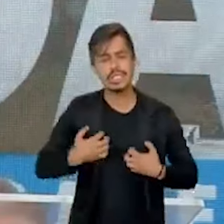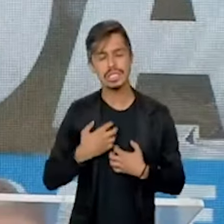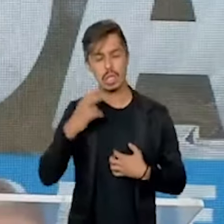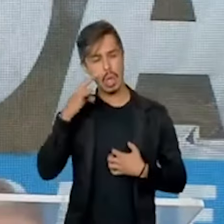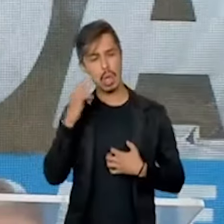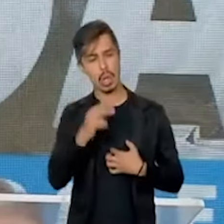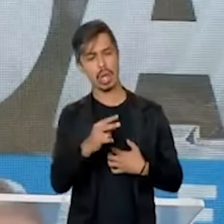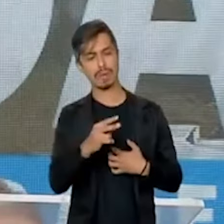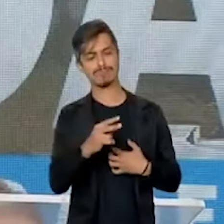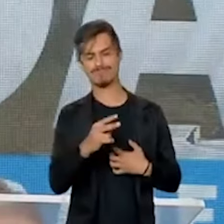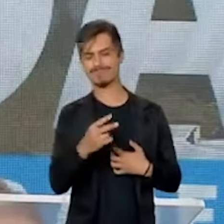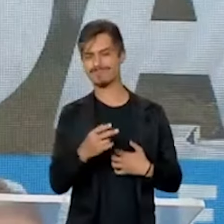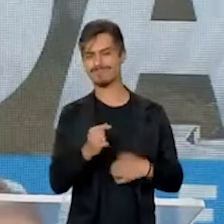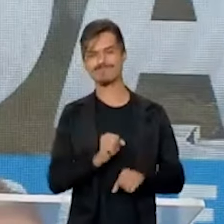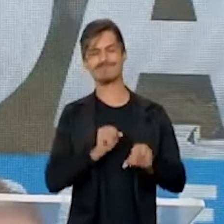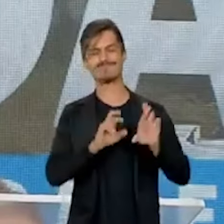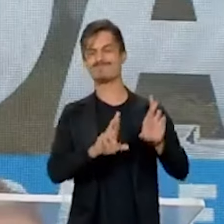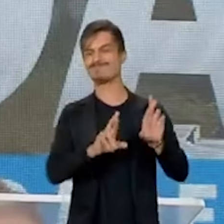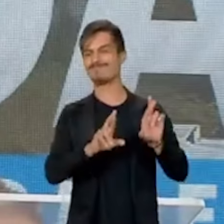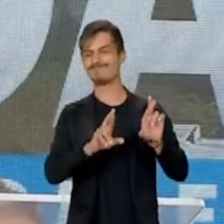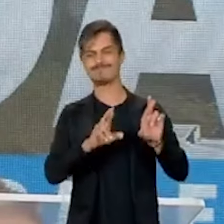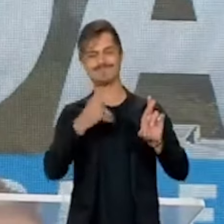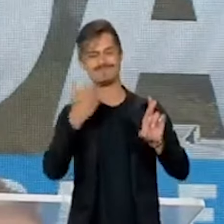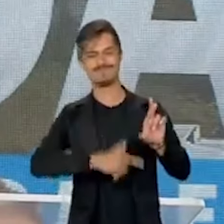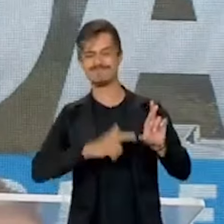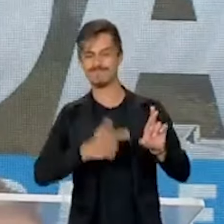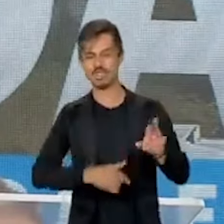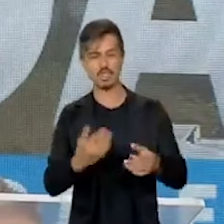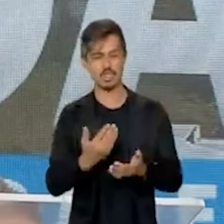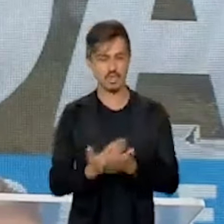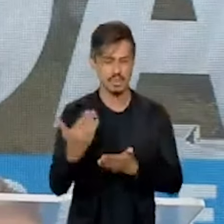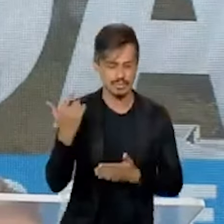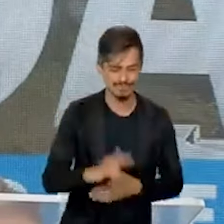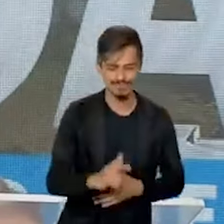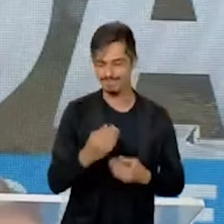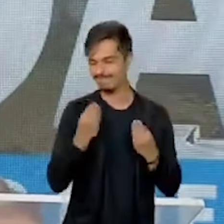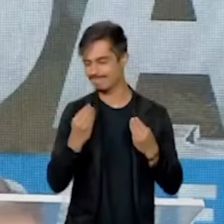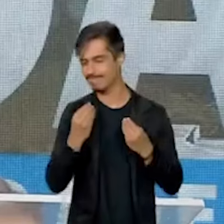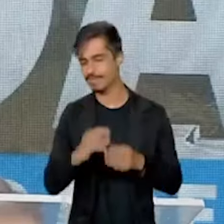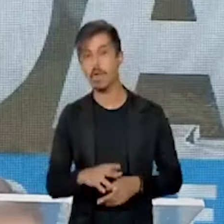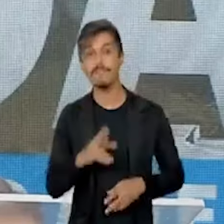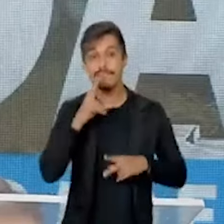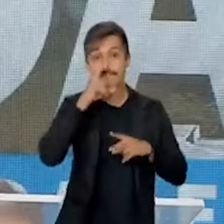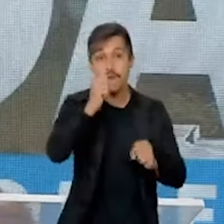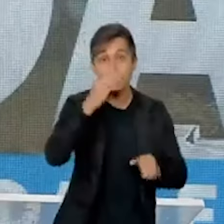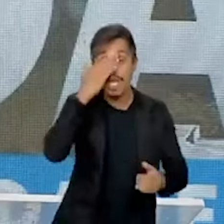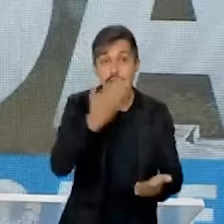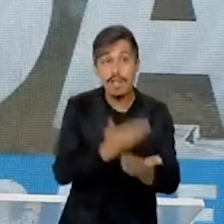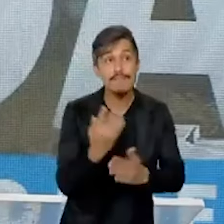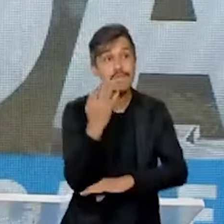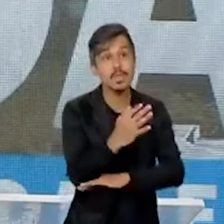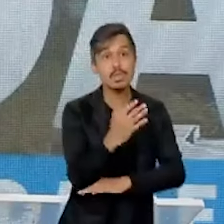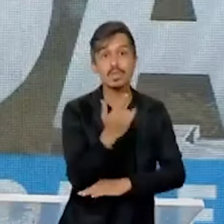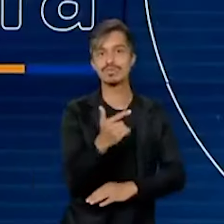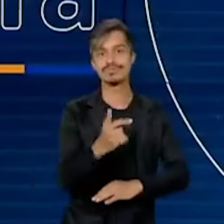olhavam e não tinham esperança para recomeçar, não tinham força para acreditar no